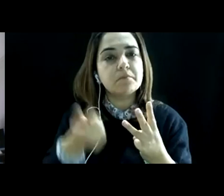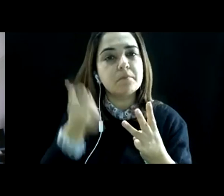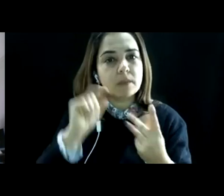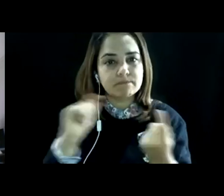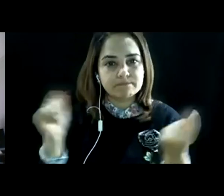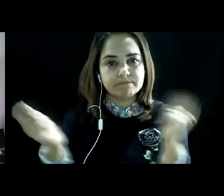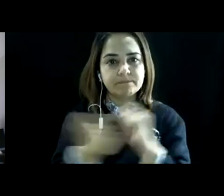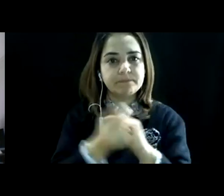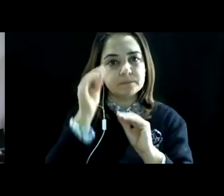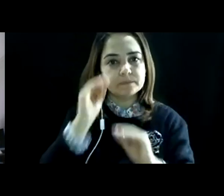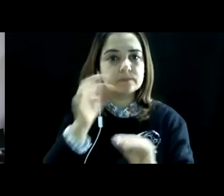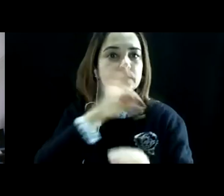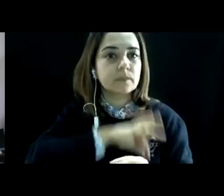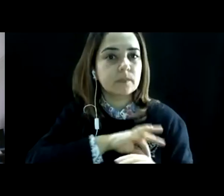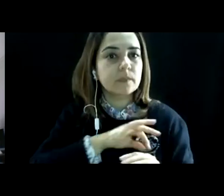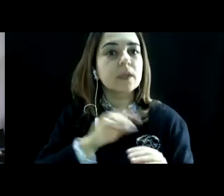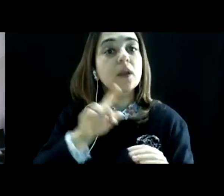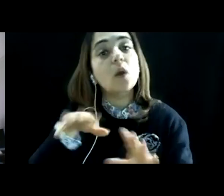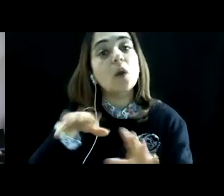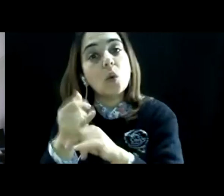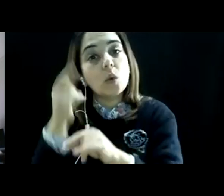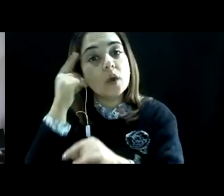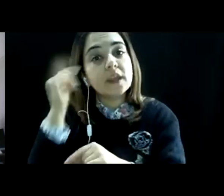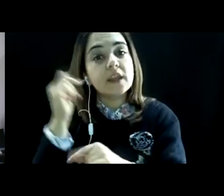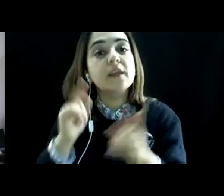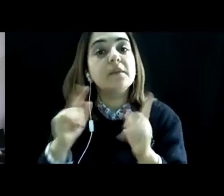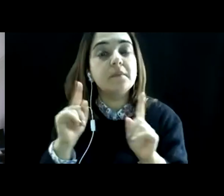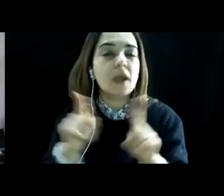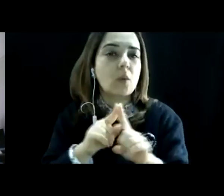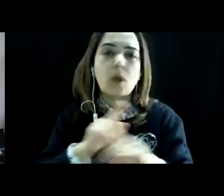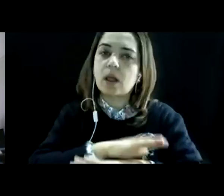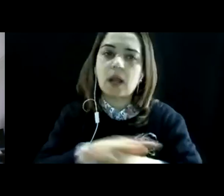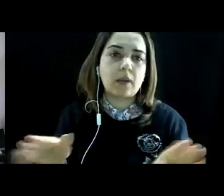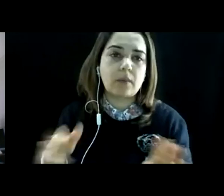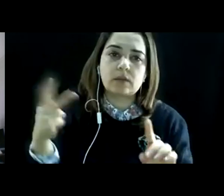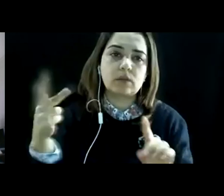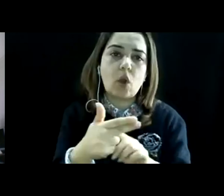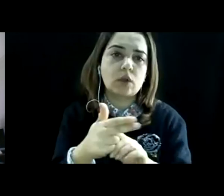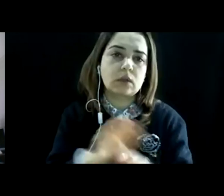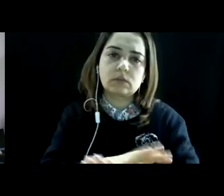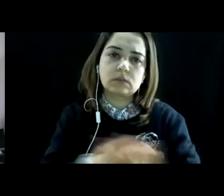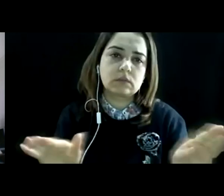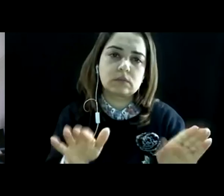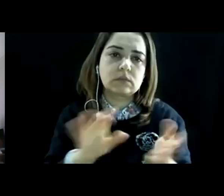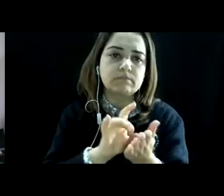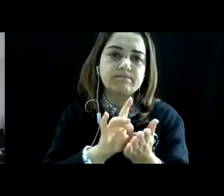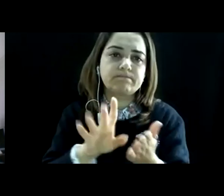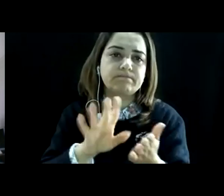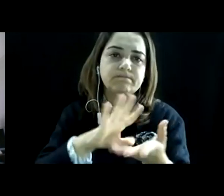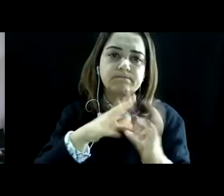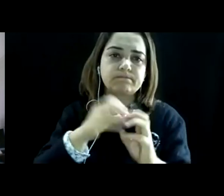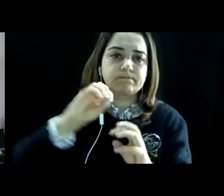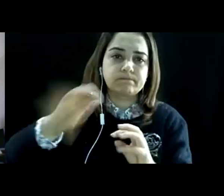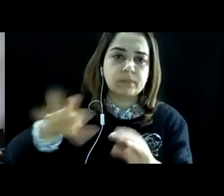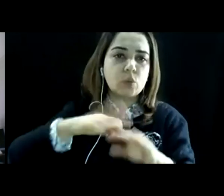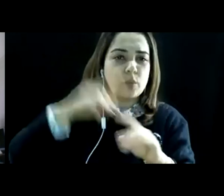ideia que não seja suportada por algumas pessoas, é acabar com o ensino profissional. Também é possível. Nós pensamos que o ensino profissional não está a atingir os